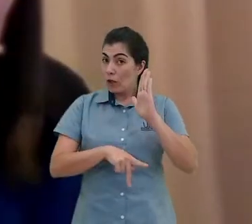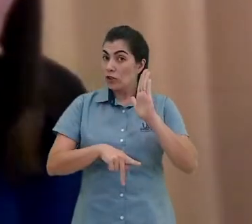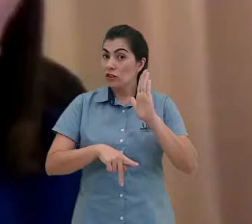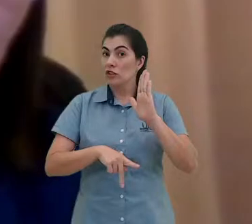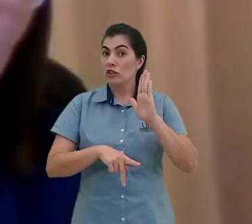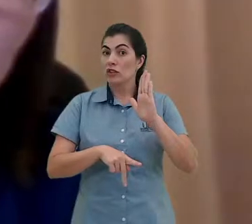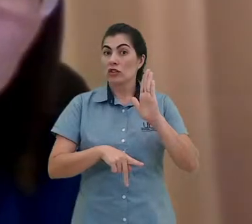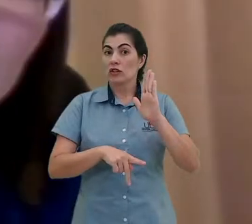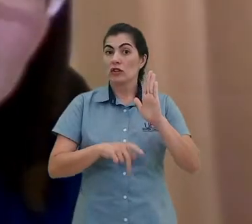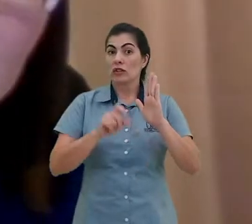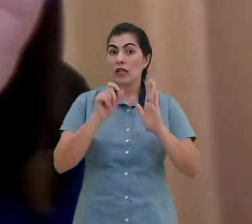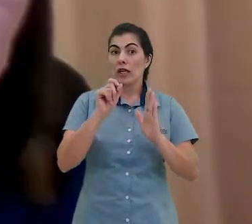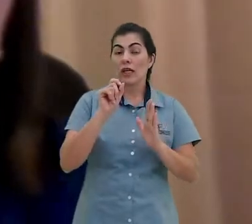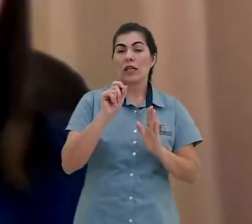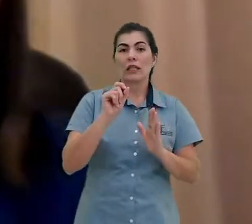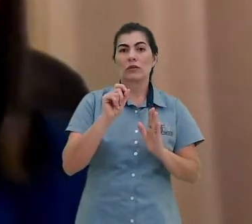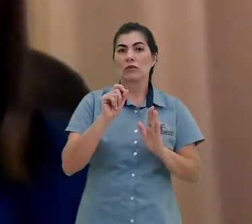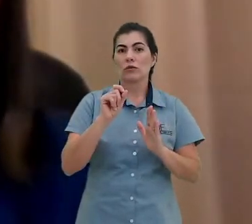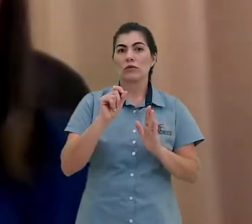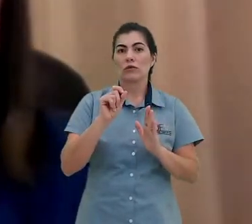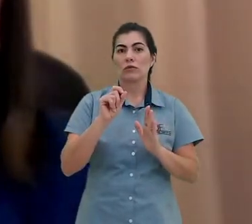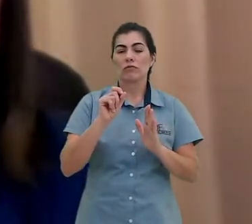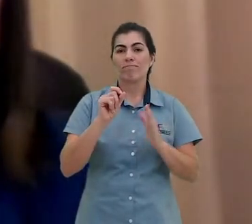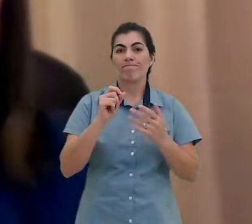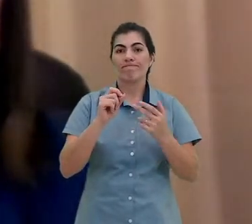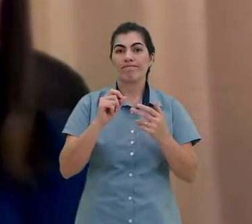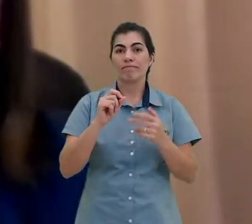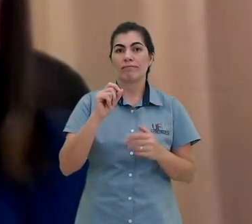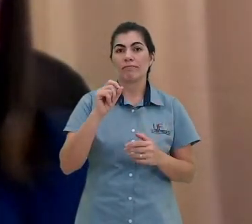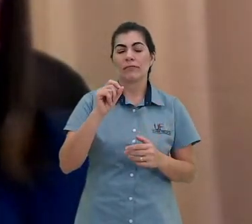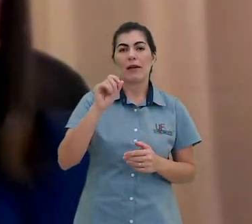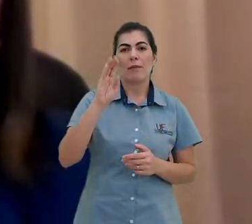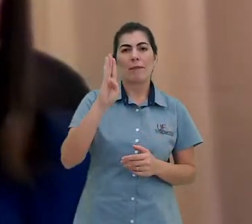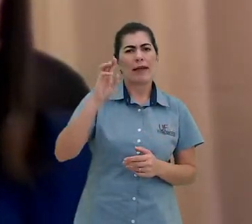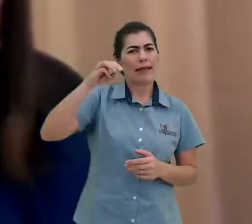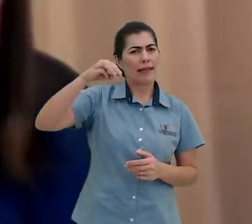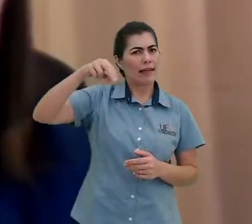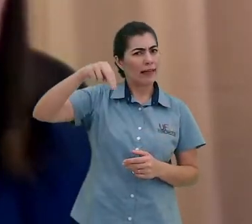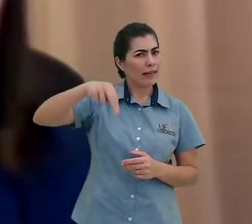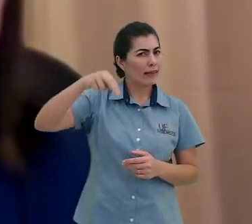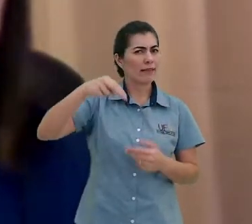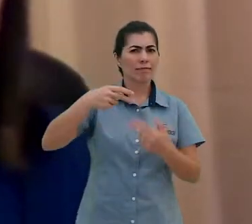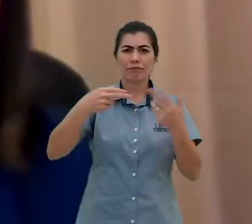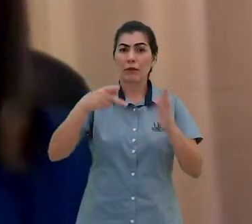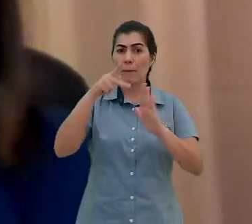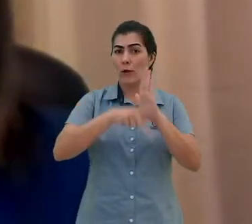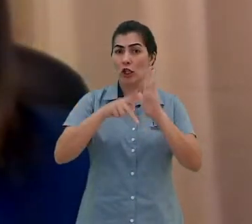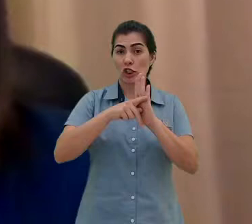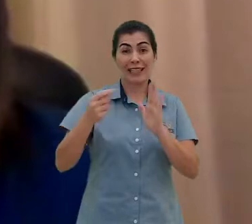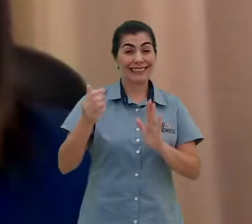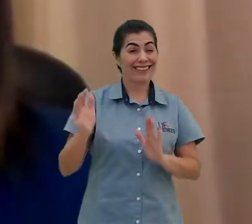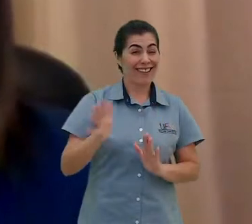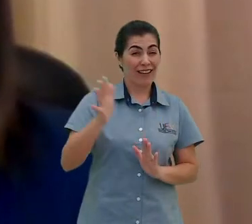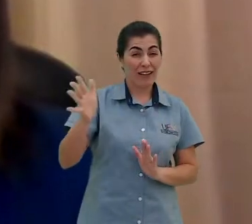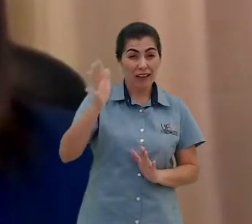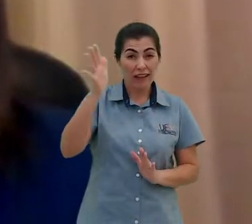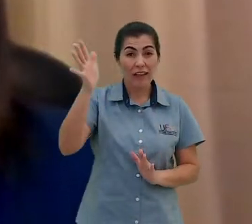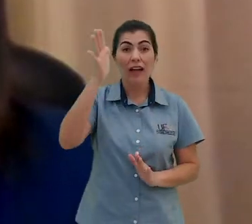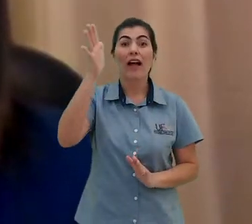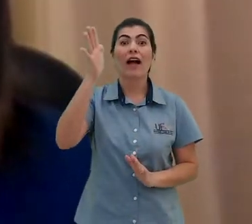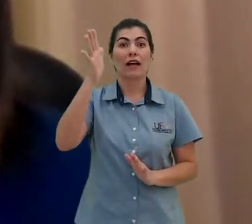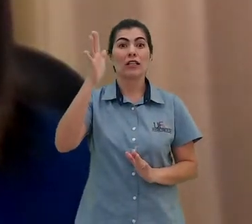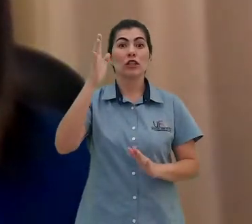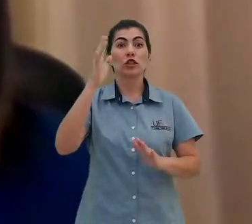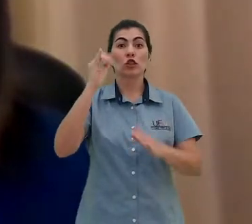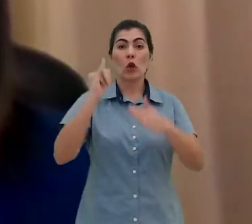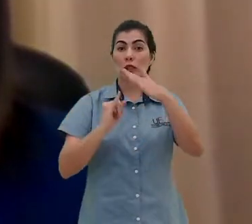como Watson, né, da IBM, são projetos caríssimos, né, que só grandes